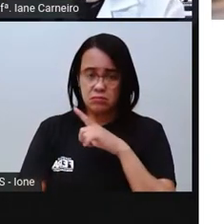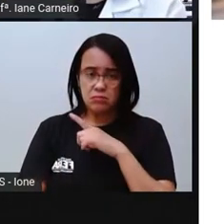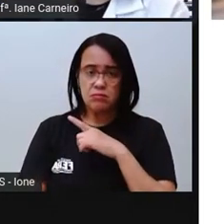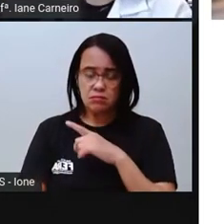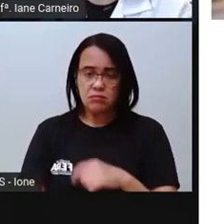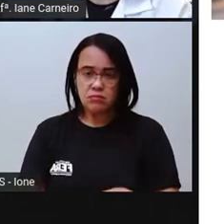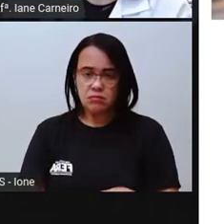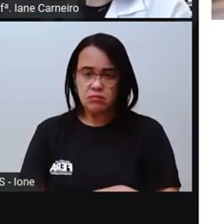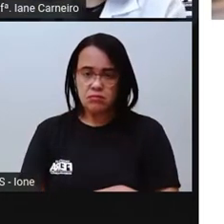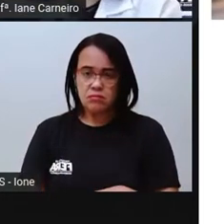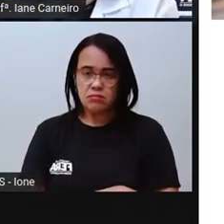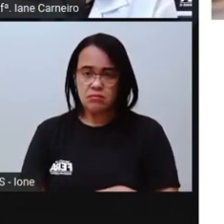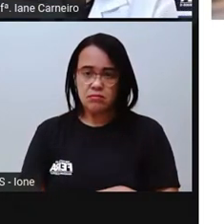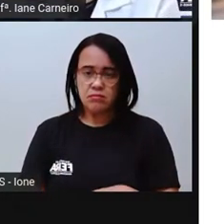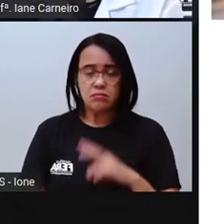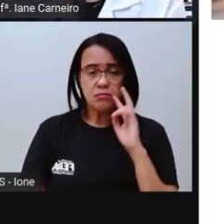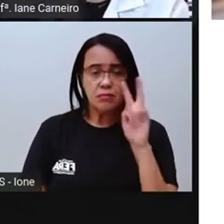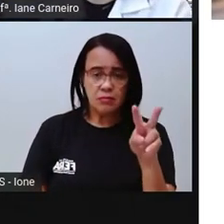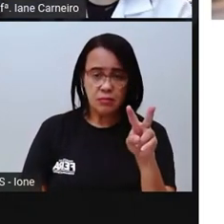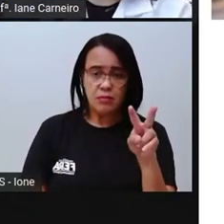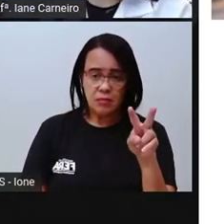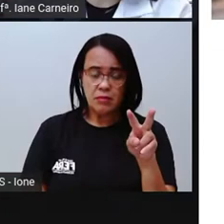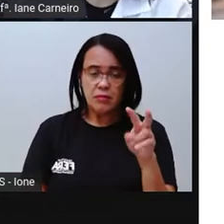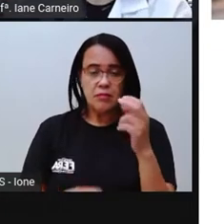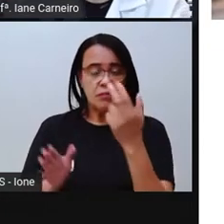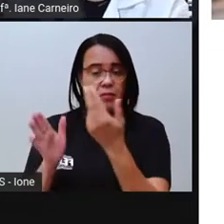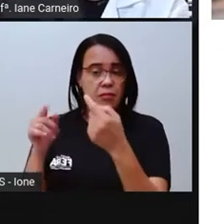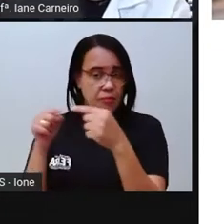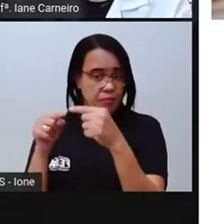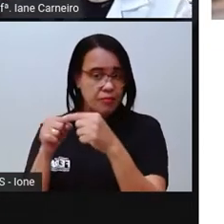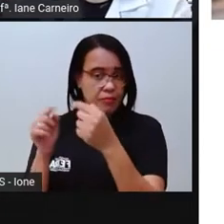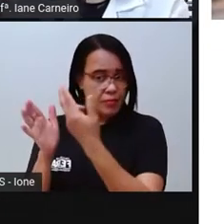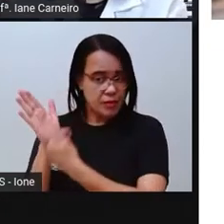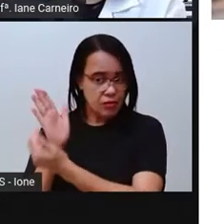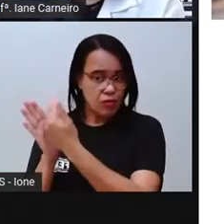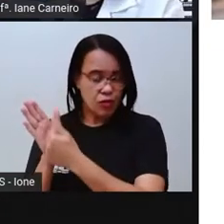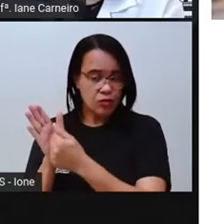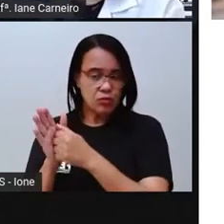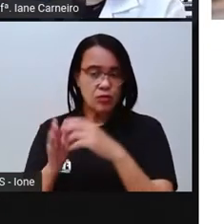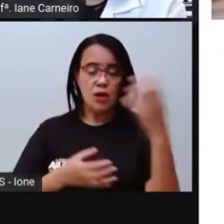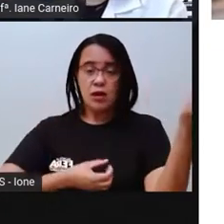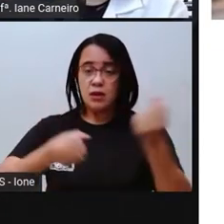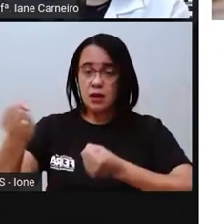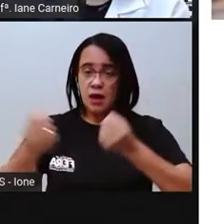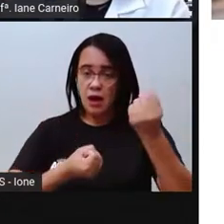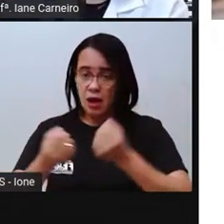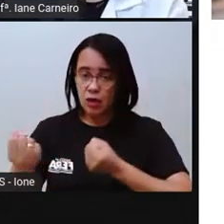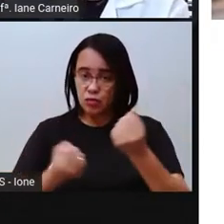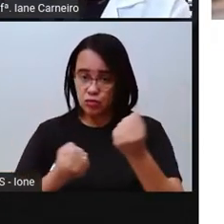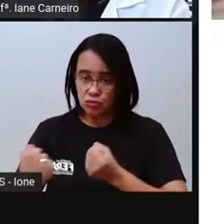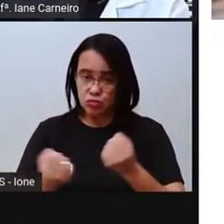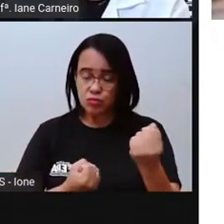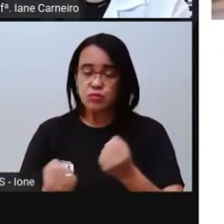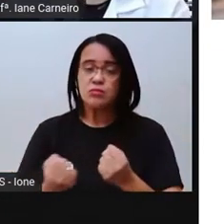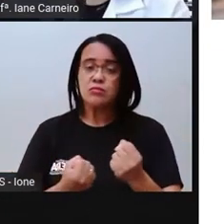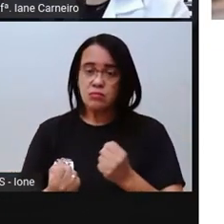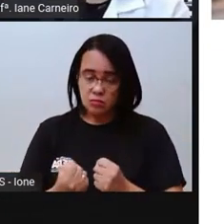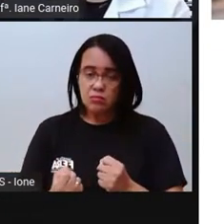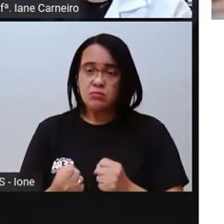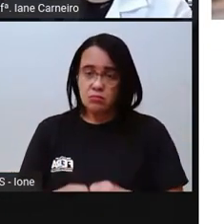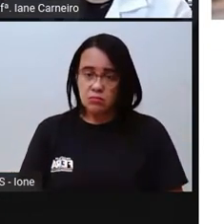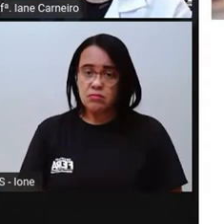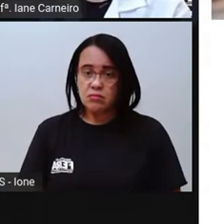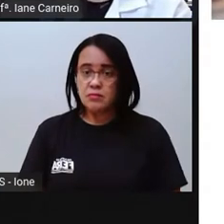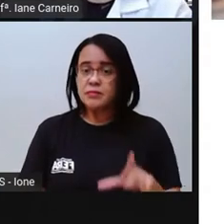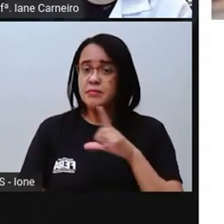A gente também observa carros, né? A gente observa carros. E o que mais? Nós estamos vendo, né,